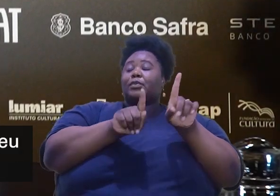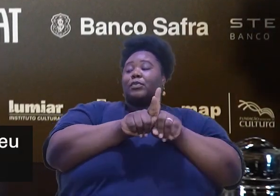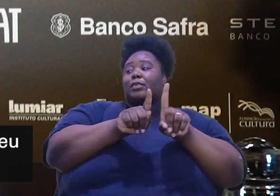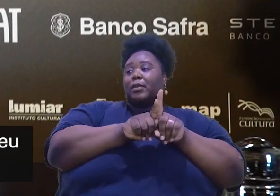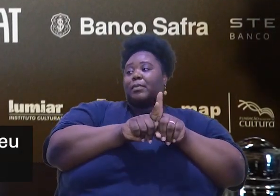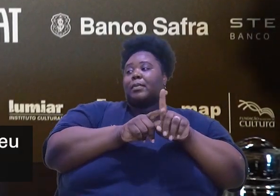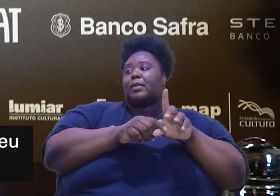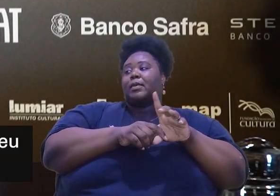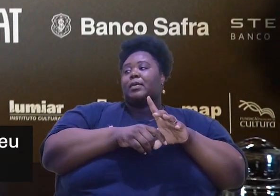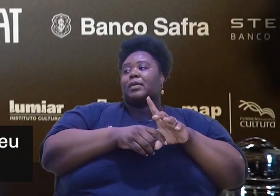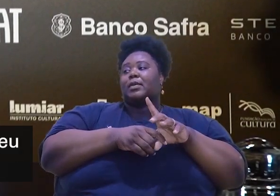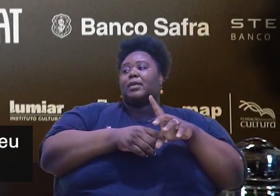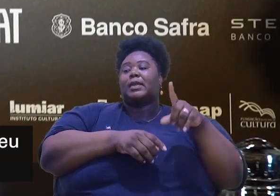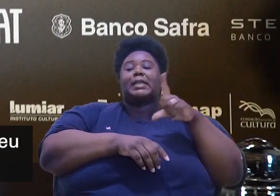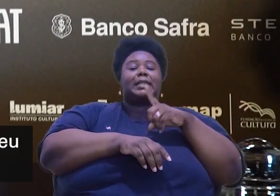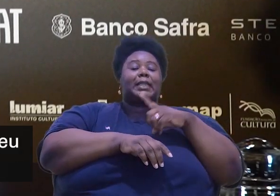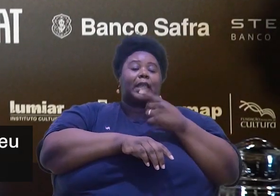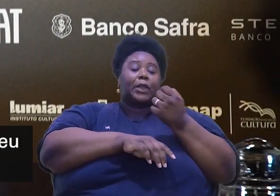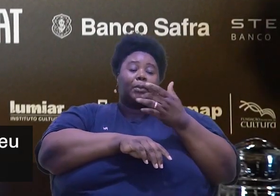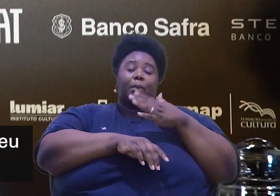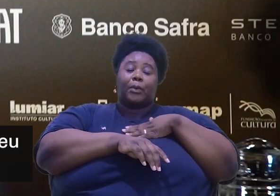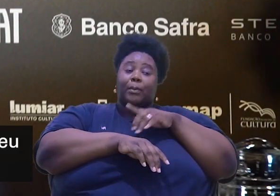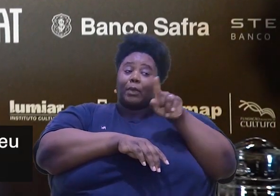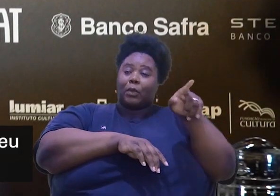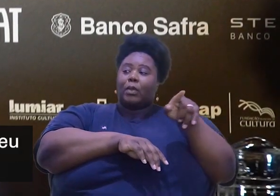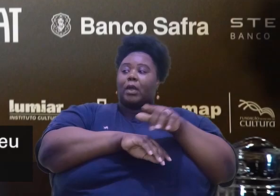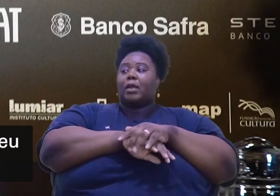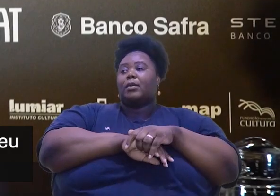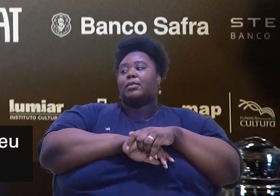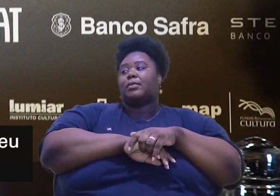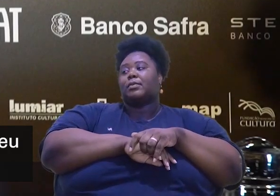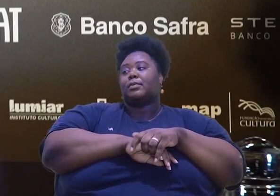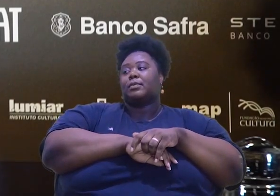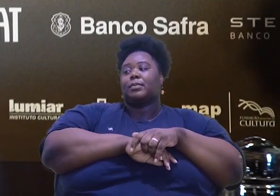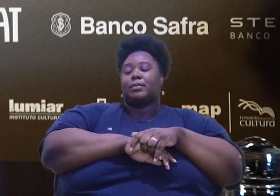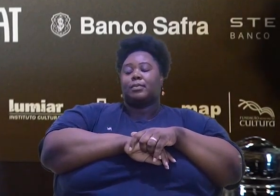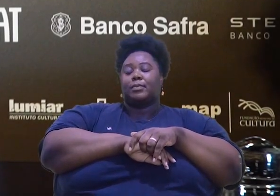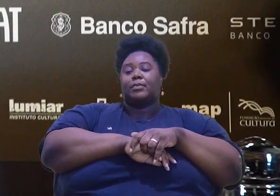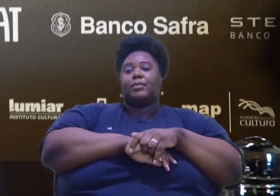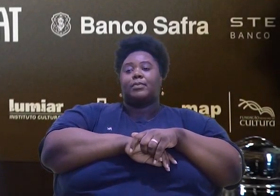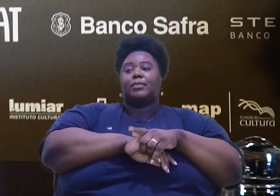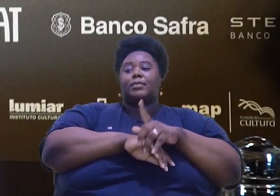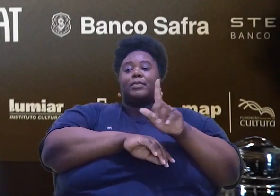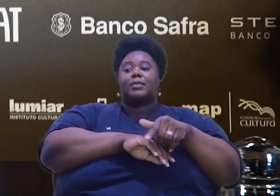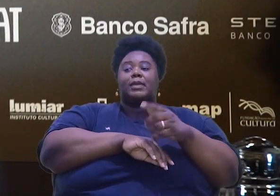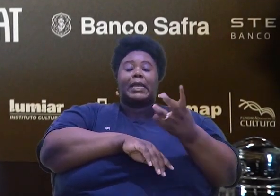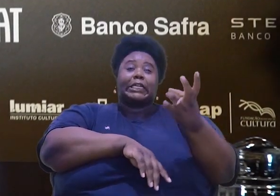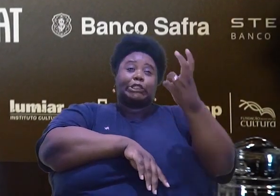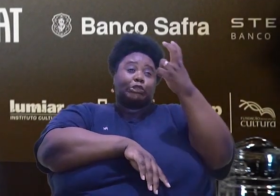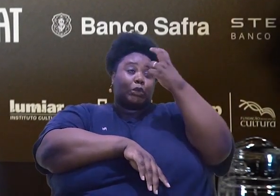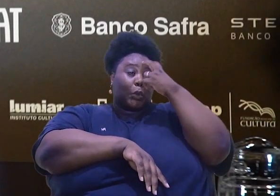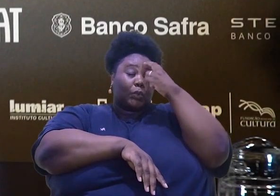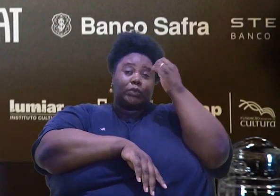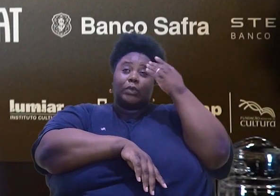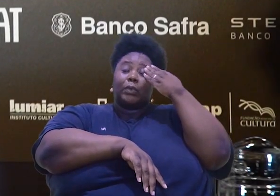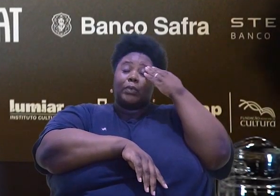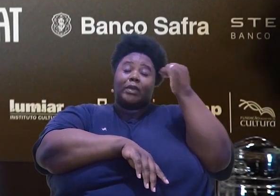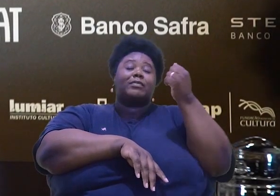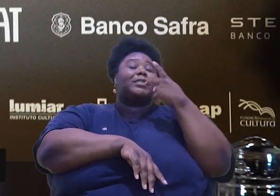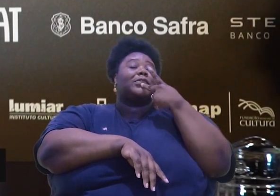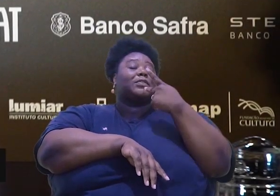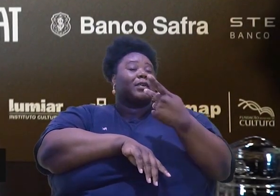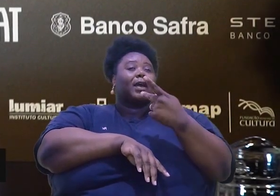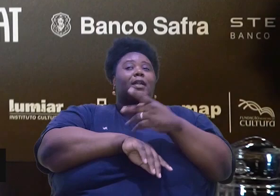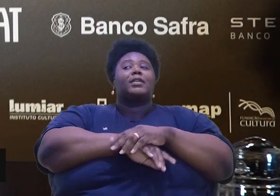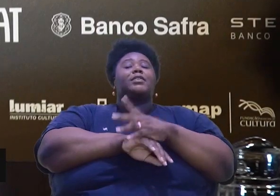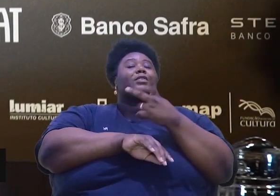lugar ali tem um pedacinho meu, né? E é um pedacinho que as culturas africanas sacralizam, né? A ponto